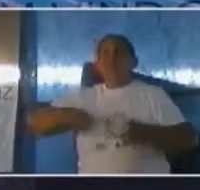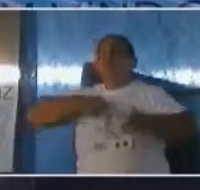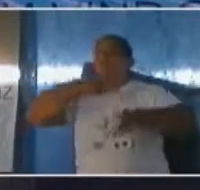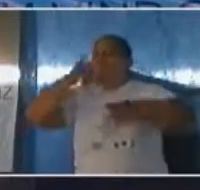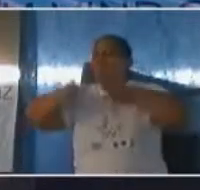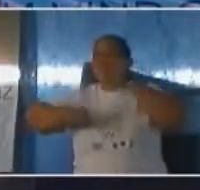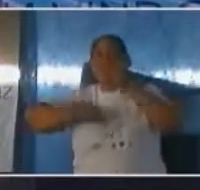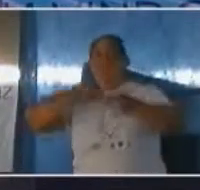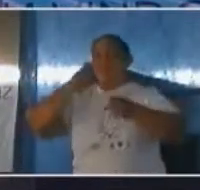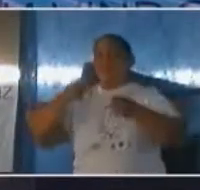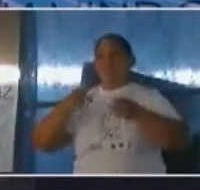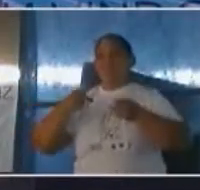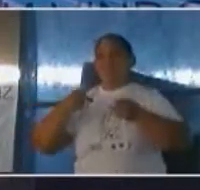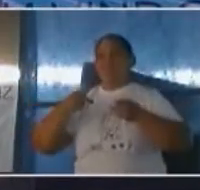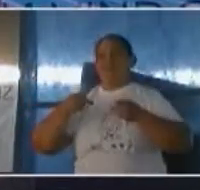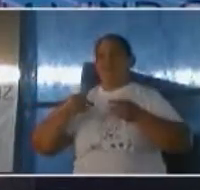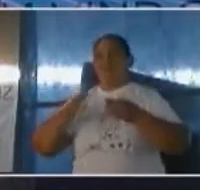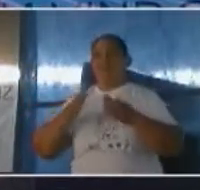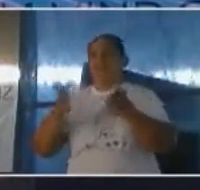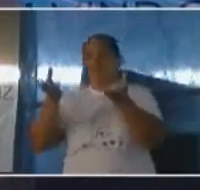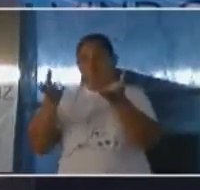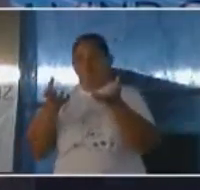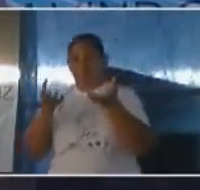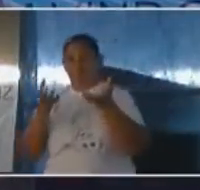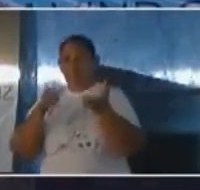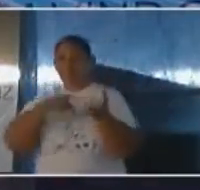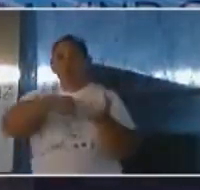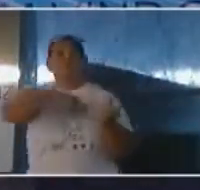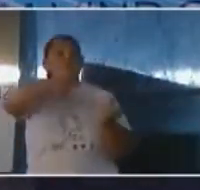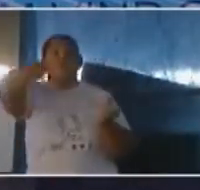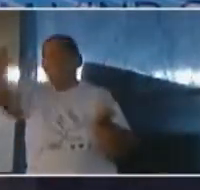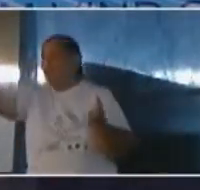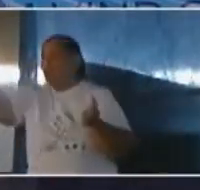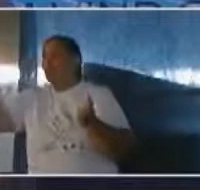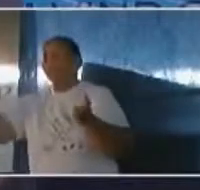Convido vocês para um novo cochicho, com uma outra pergunta.